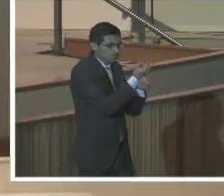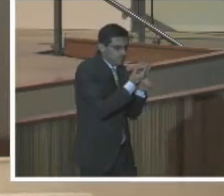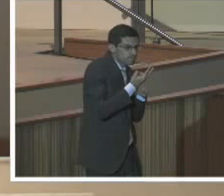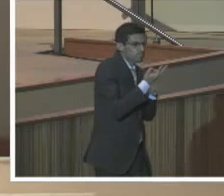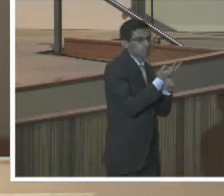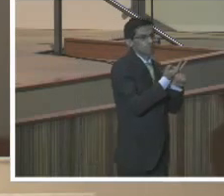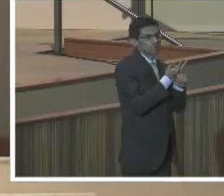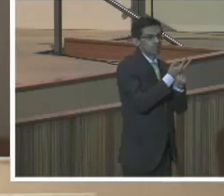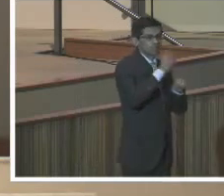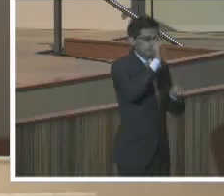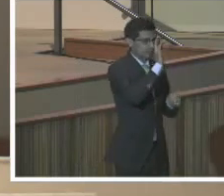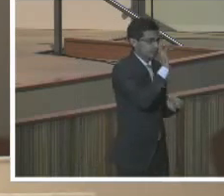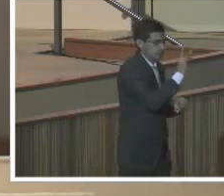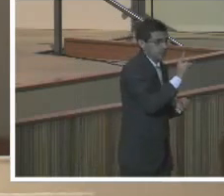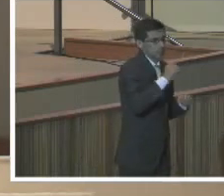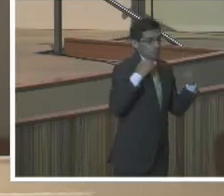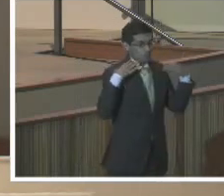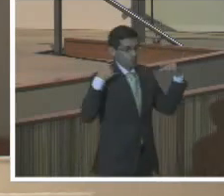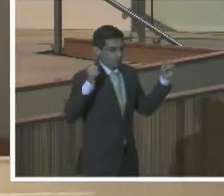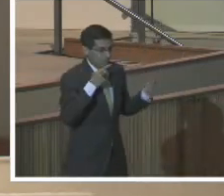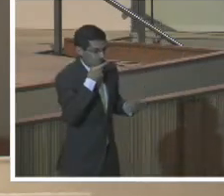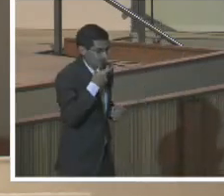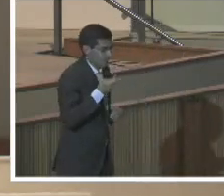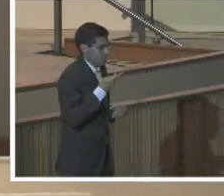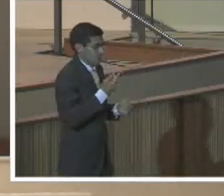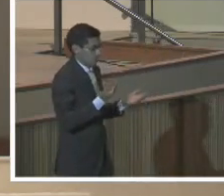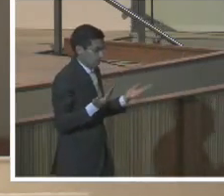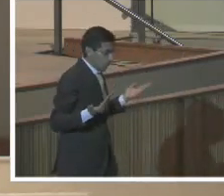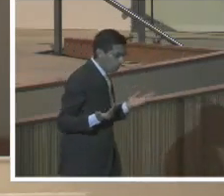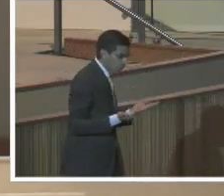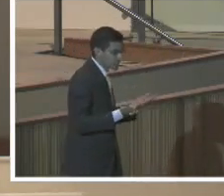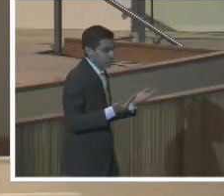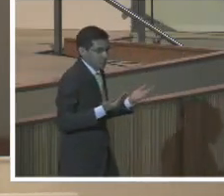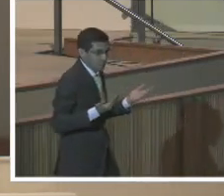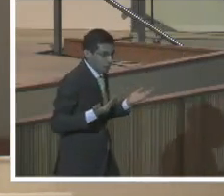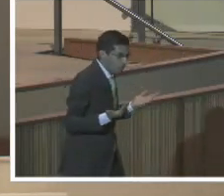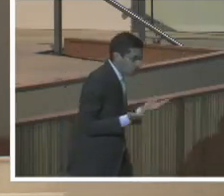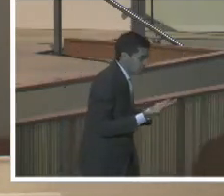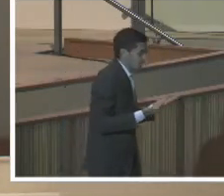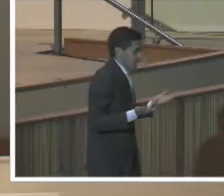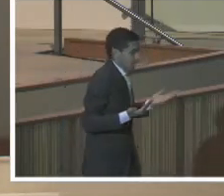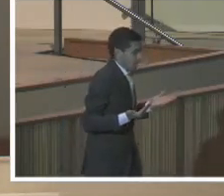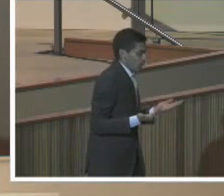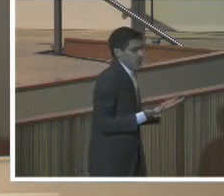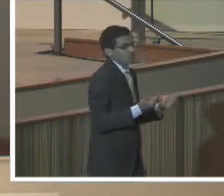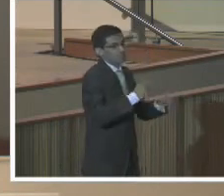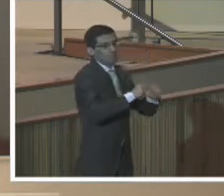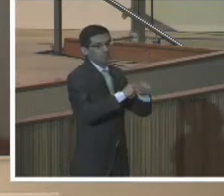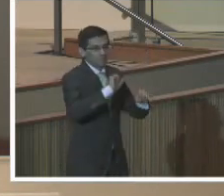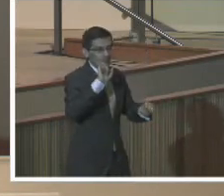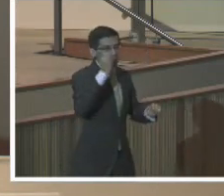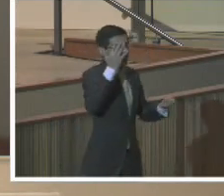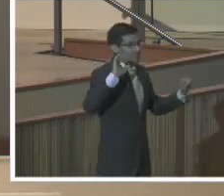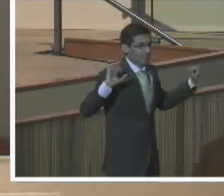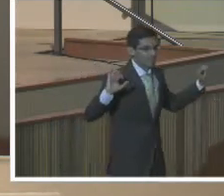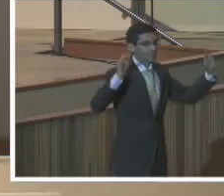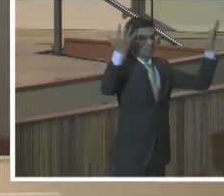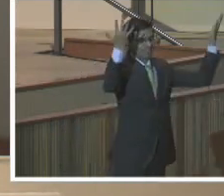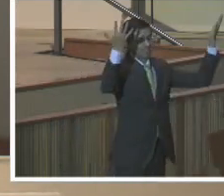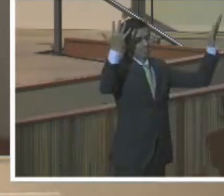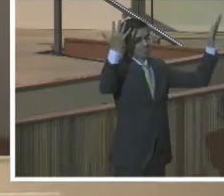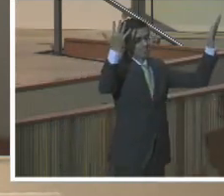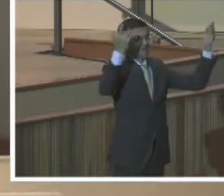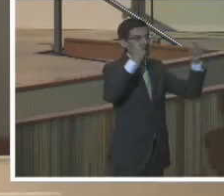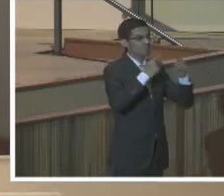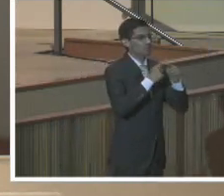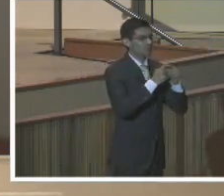tocado, eles estavam torcendo, é hoje, é hoje, é hoje, é hoje, é hoje. Porque eles